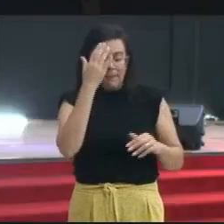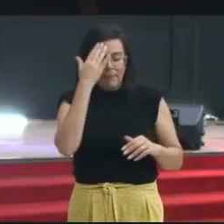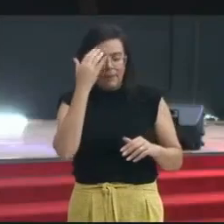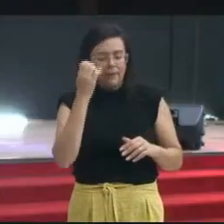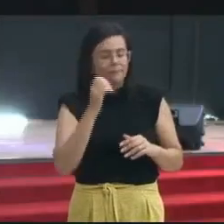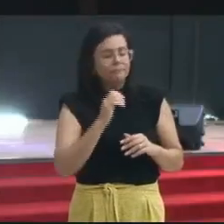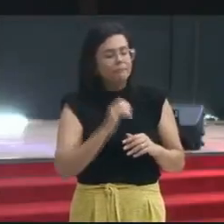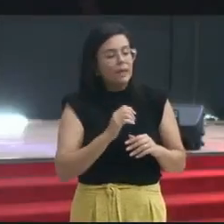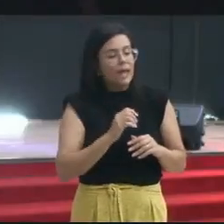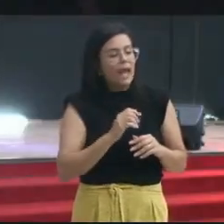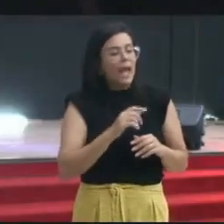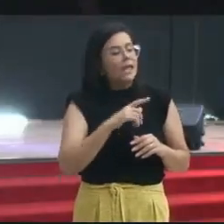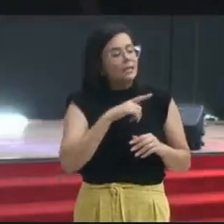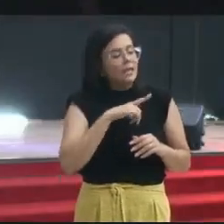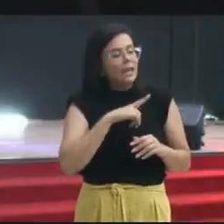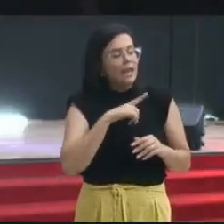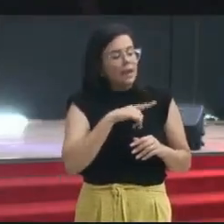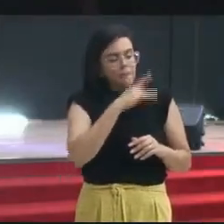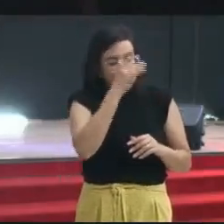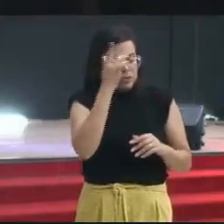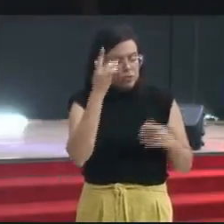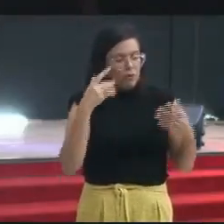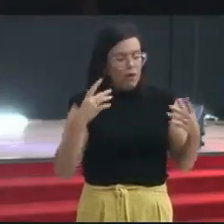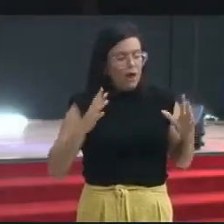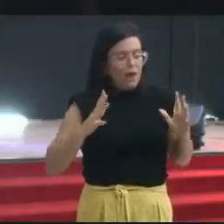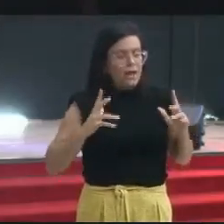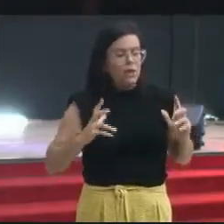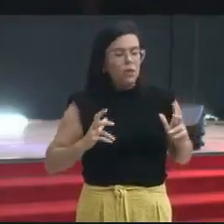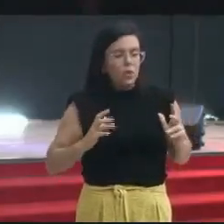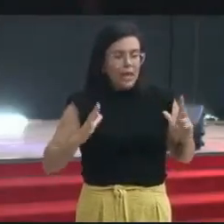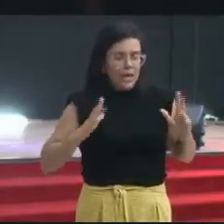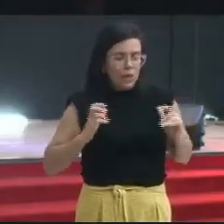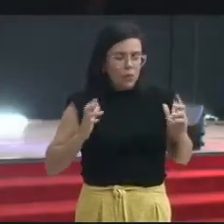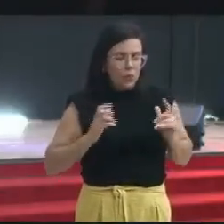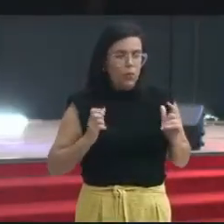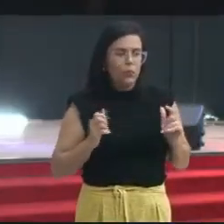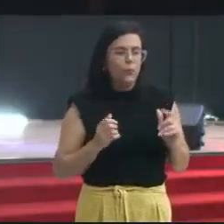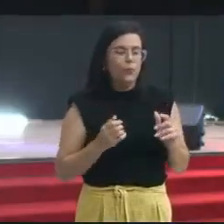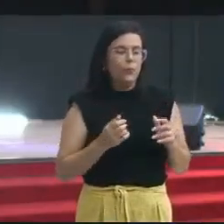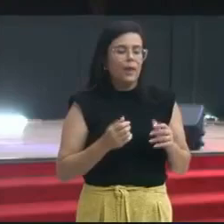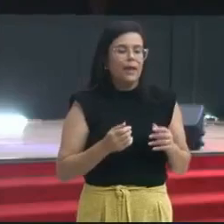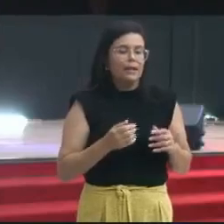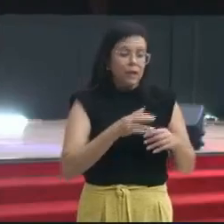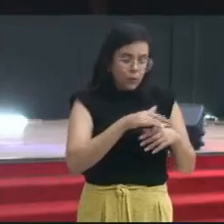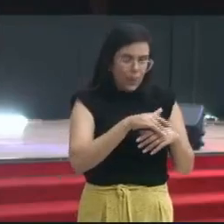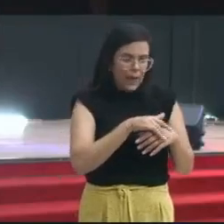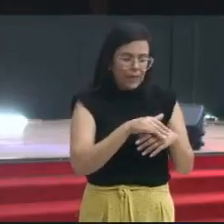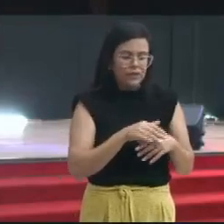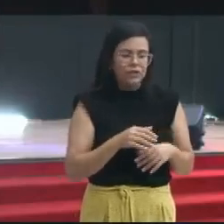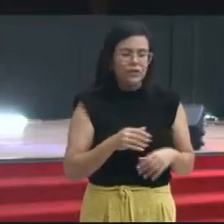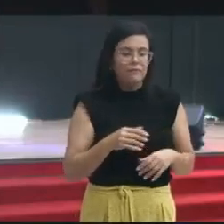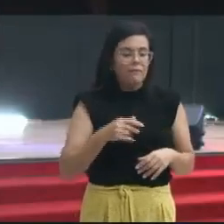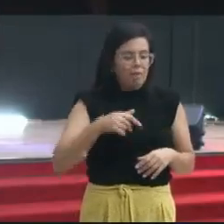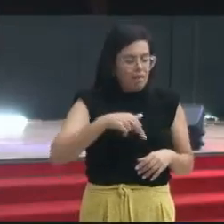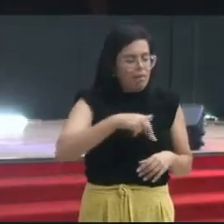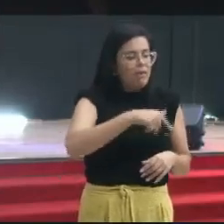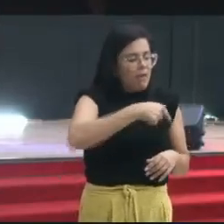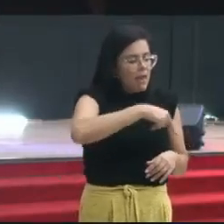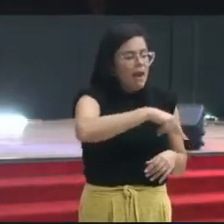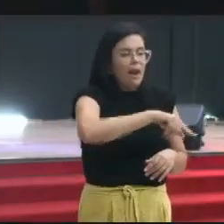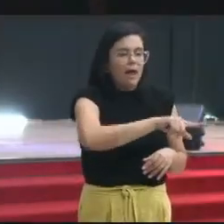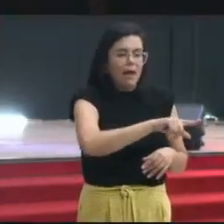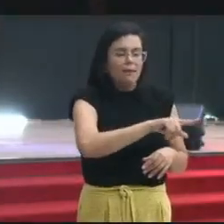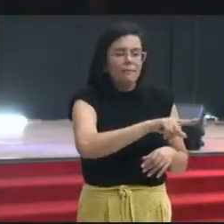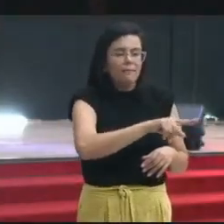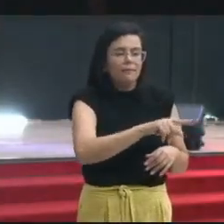Einstein, no hospital famoso de São Paulo, ele ia lá visitar, e ele ganhava aquela pessoa para Jesus. Zaqueu era